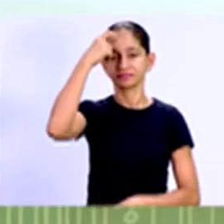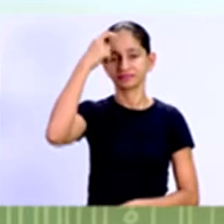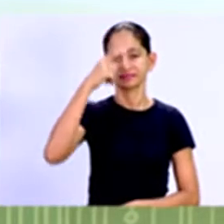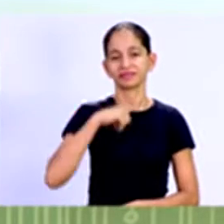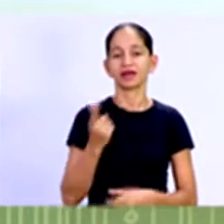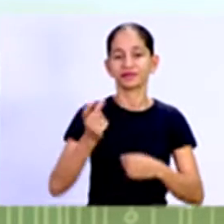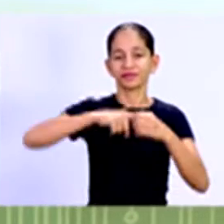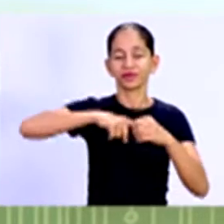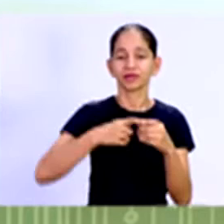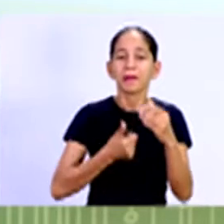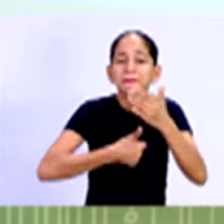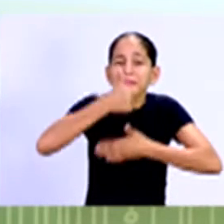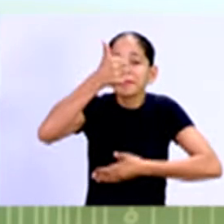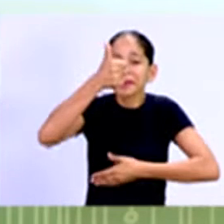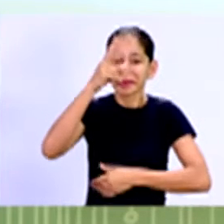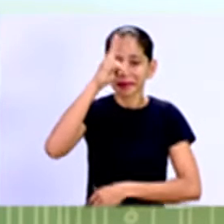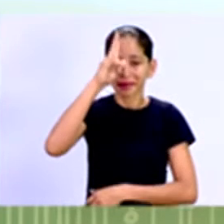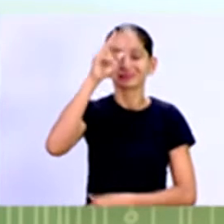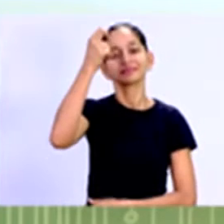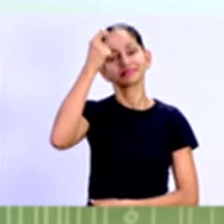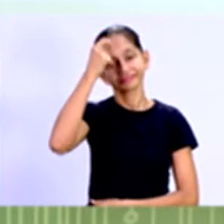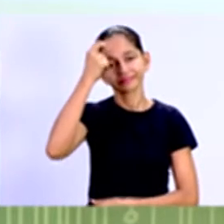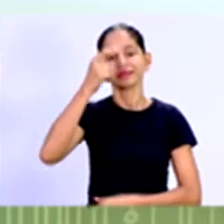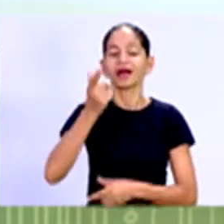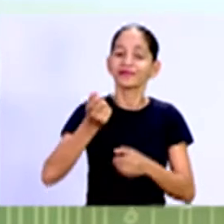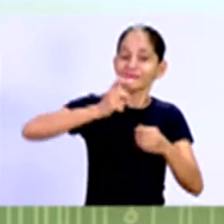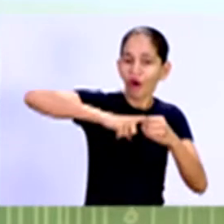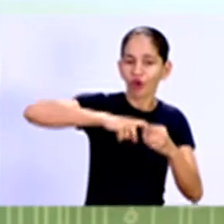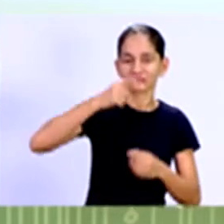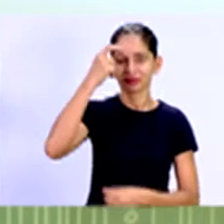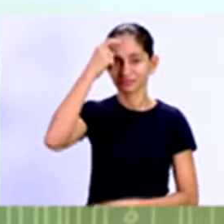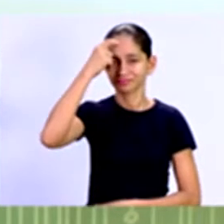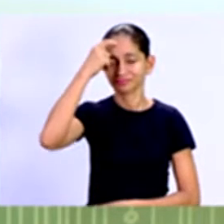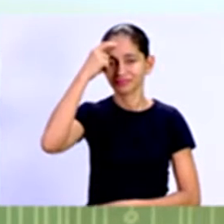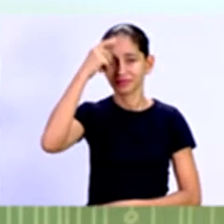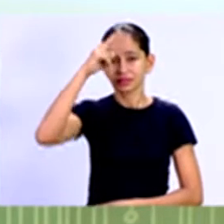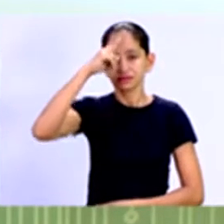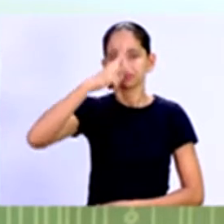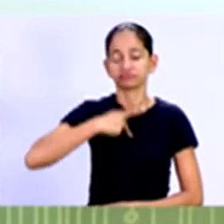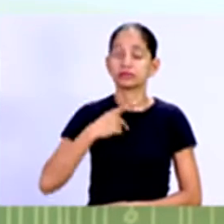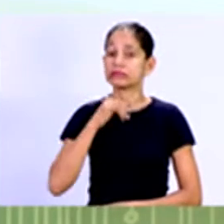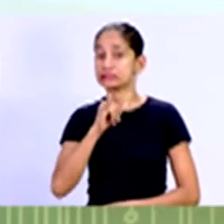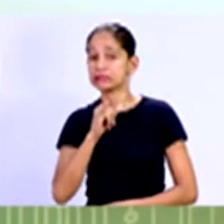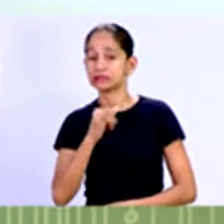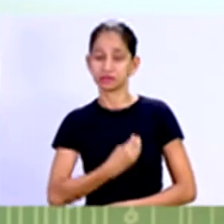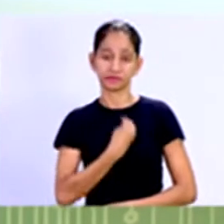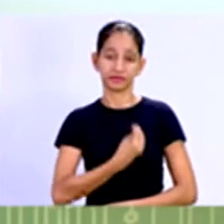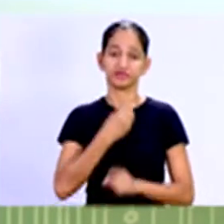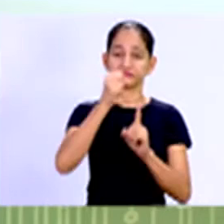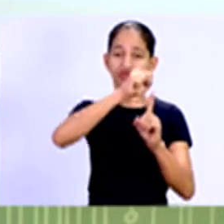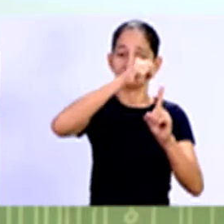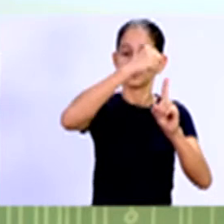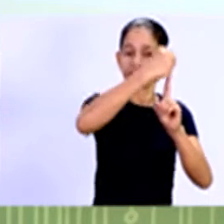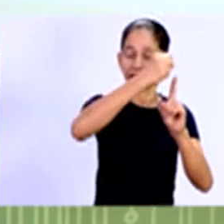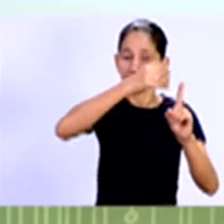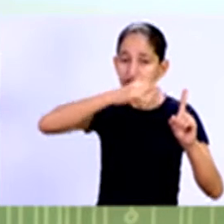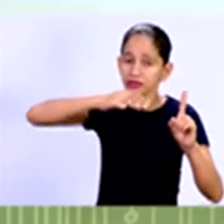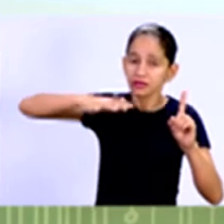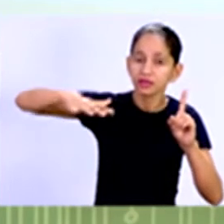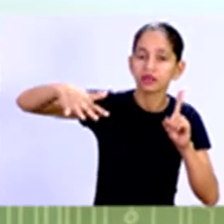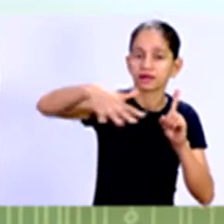que é a primeira característica que nós colocamos. Ele é consciente de si. Bom, se eu vivo em sociedade, eu tenho que